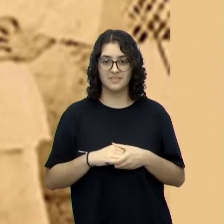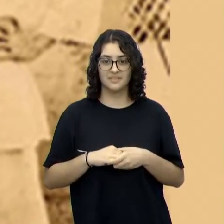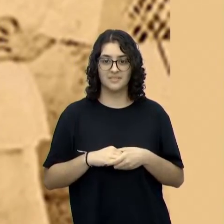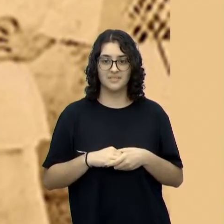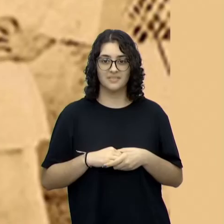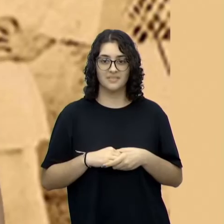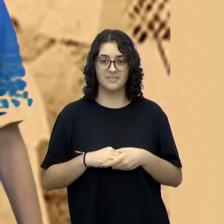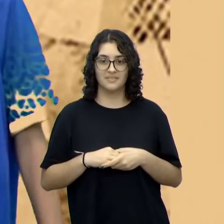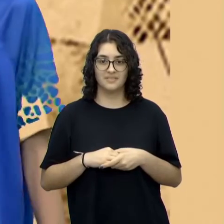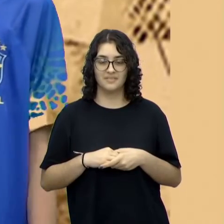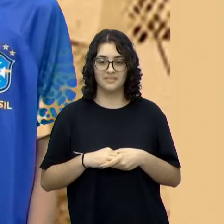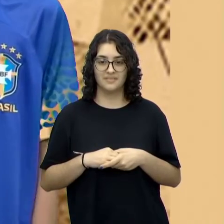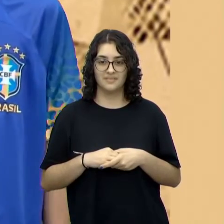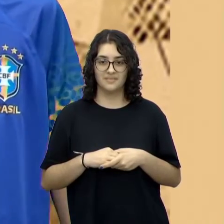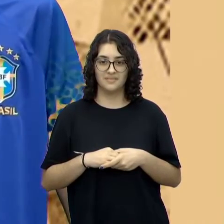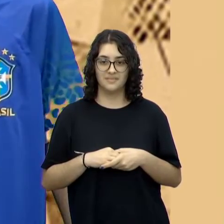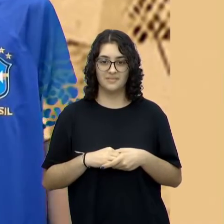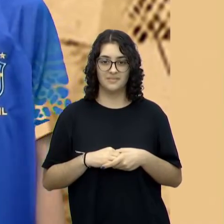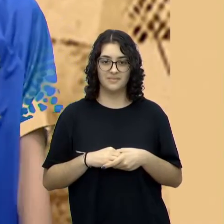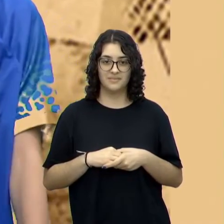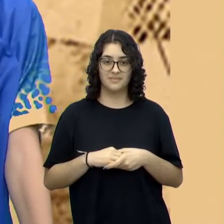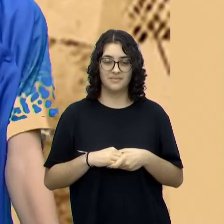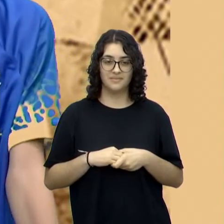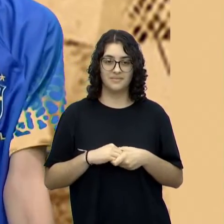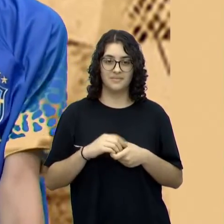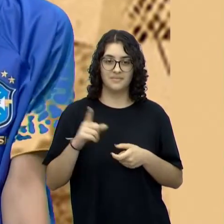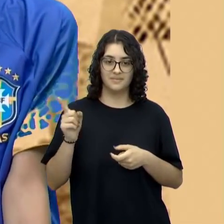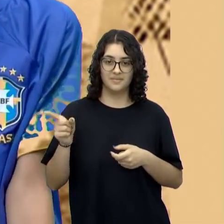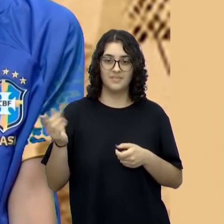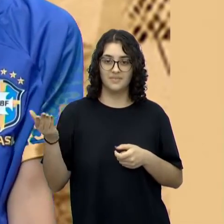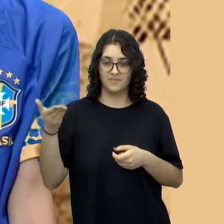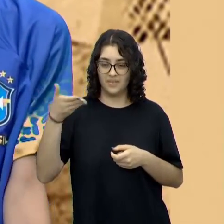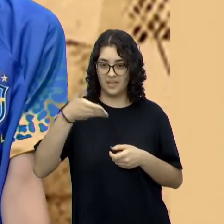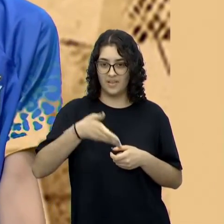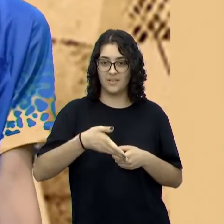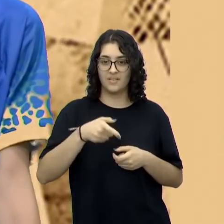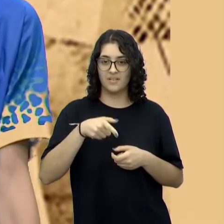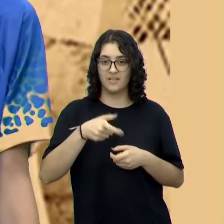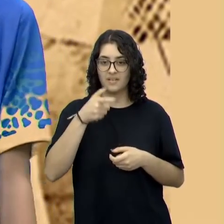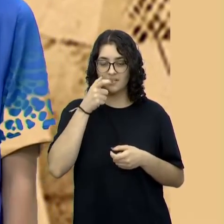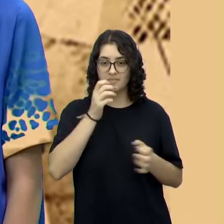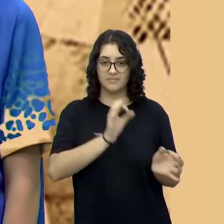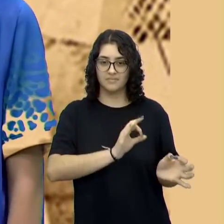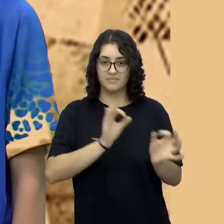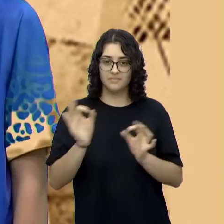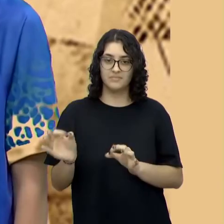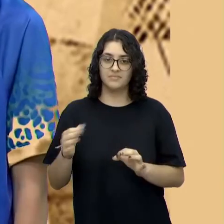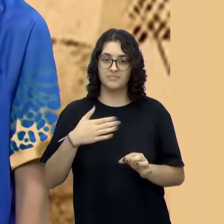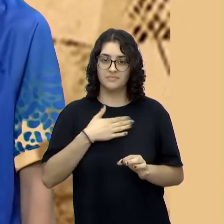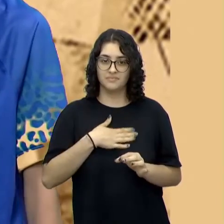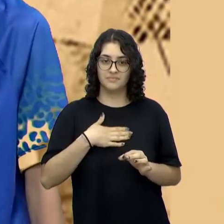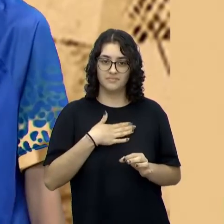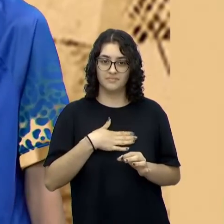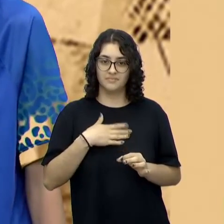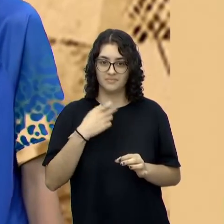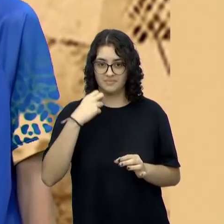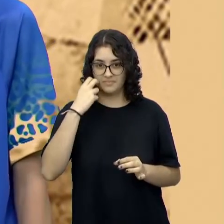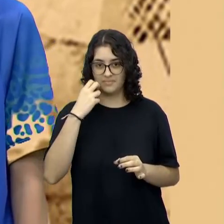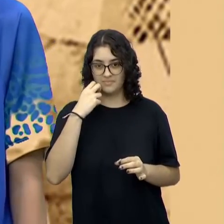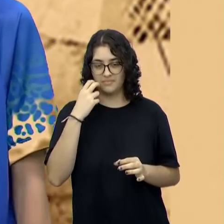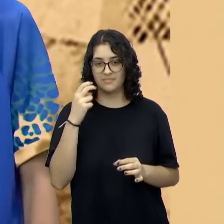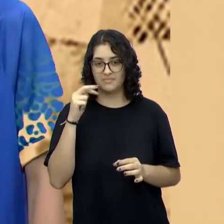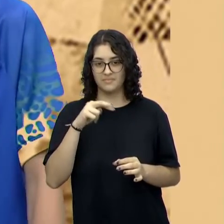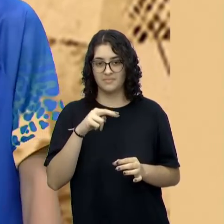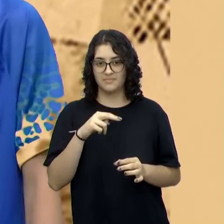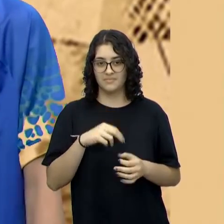muito feliz Pessoal, de estar aqui. ele, né, como eu falei, ele veio, ele acabou assistindo, gostou tal, mas estava um pouquinho envergonhado, mas